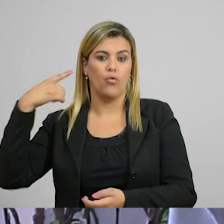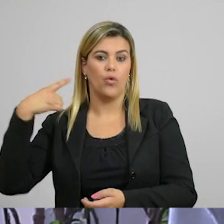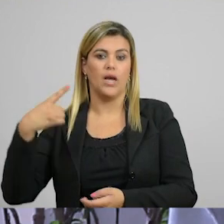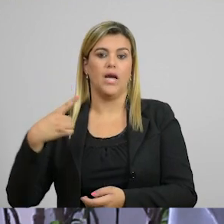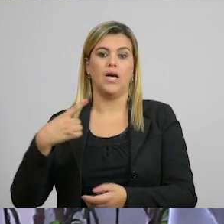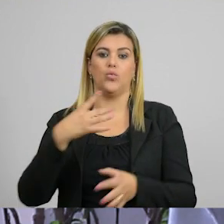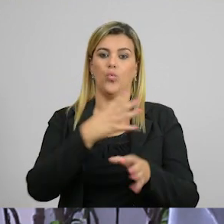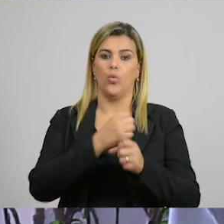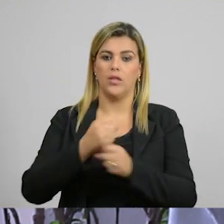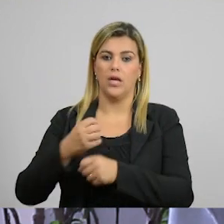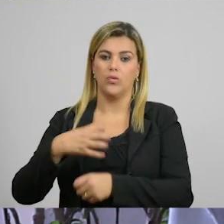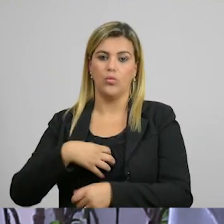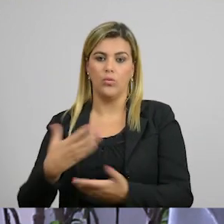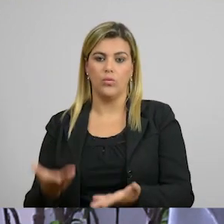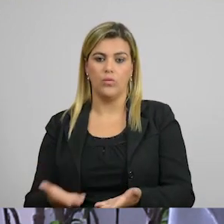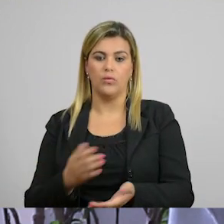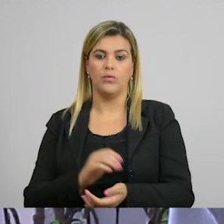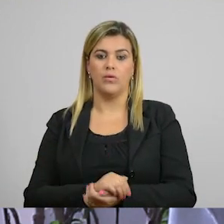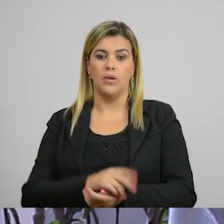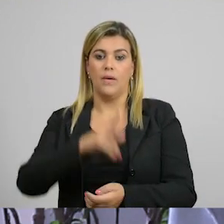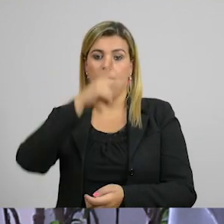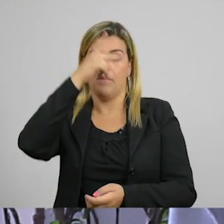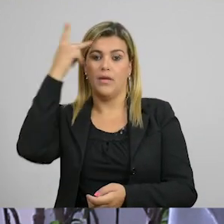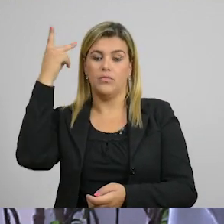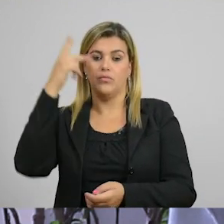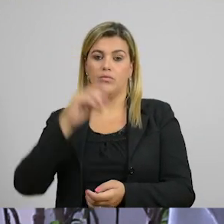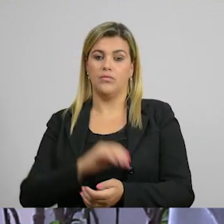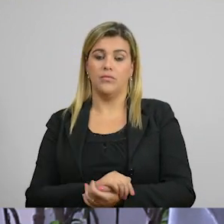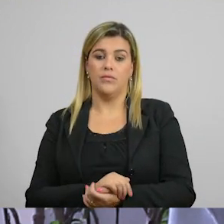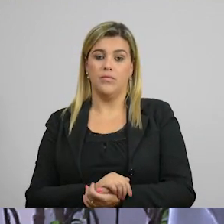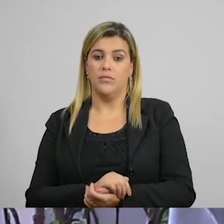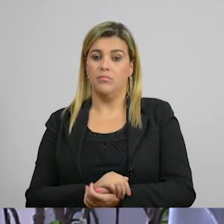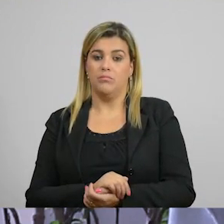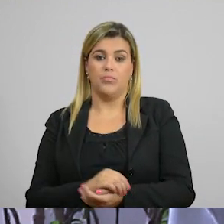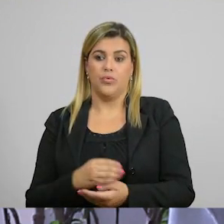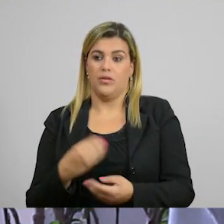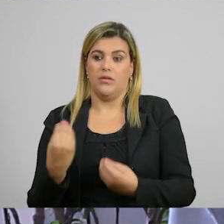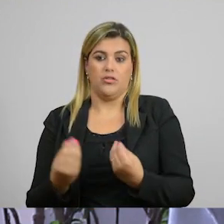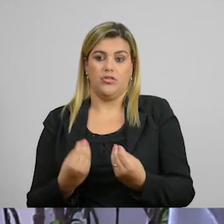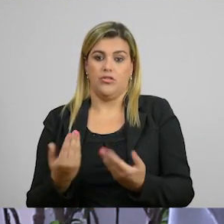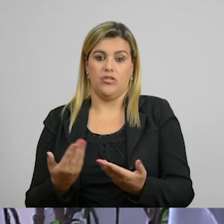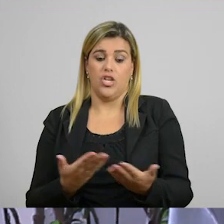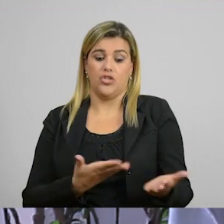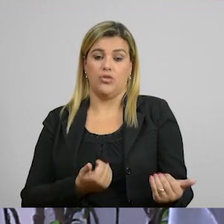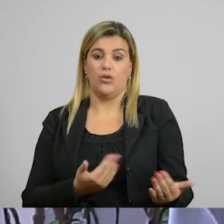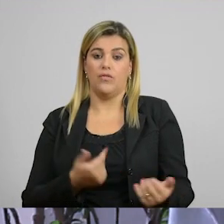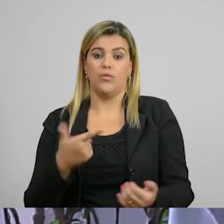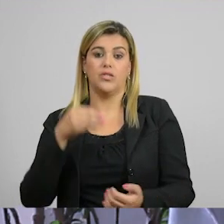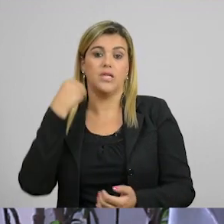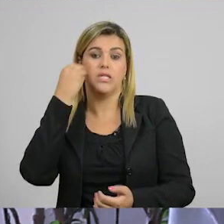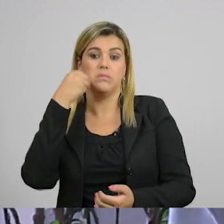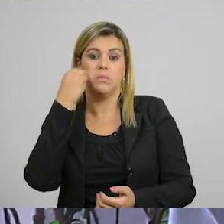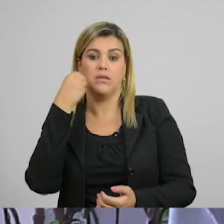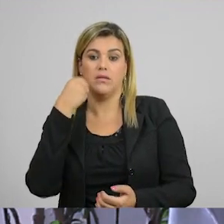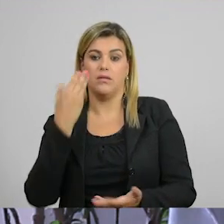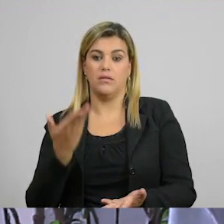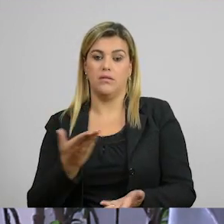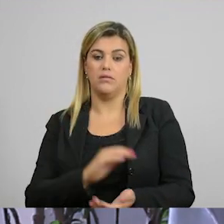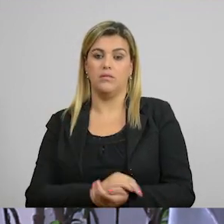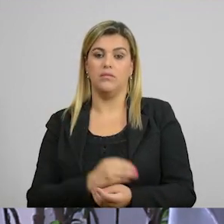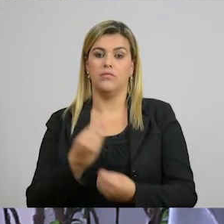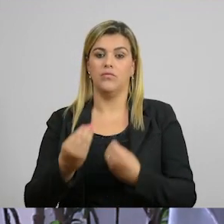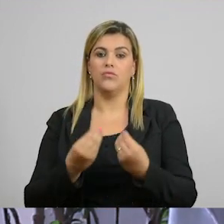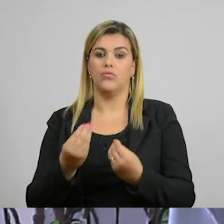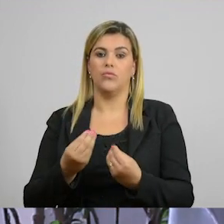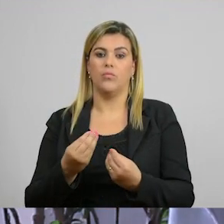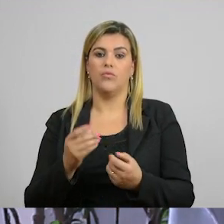O advogado, o contador, quer dizer, pessoas que realmente pudessem, porque a gente não, realmente, éramos muito jovens e a gente